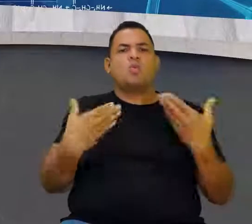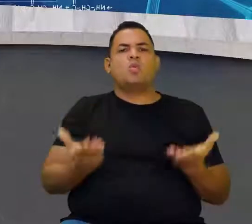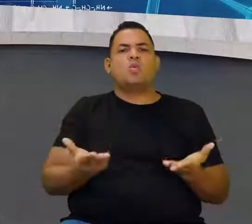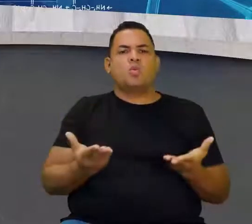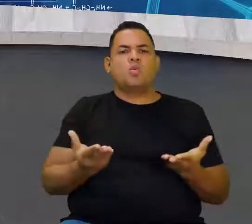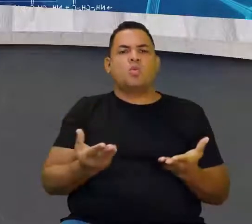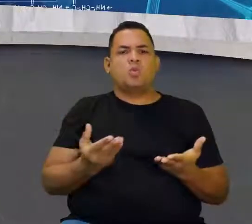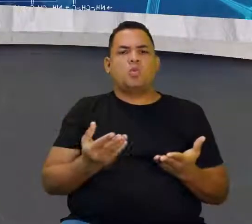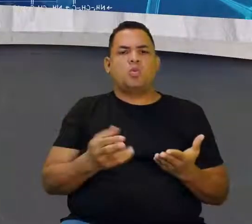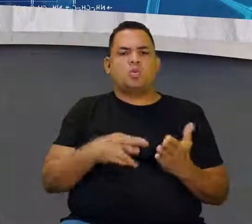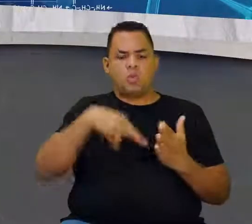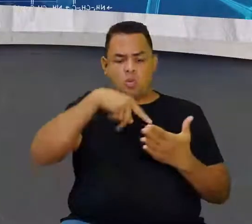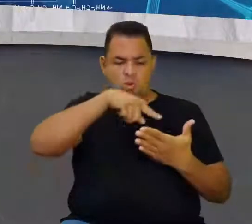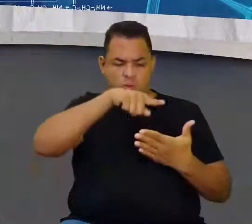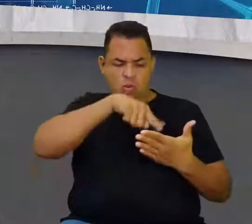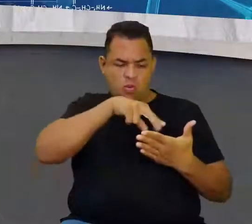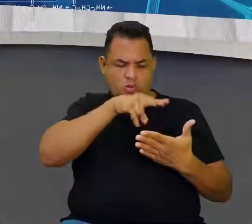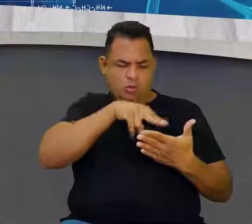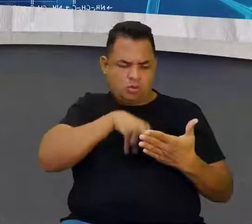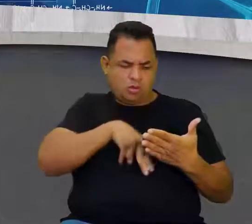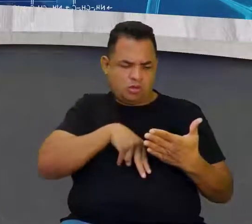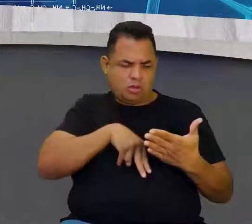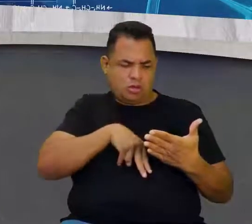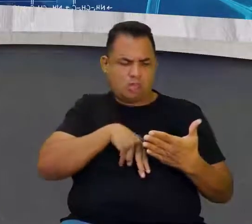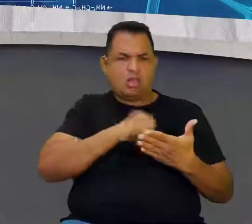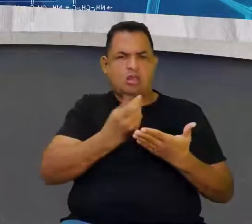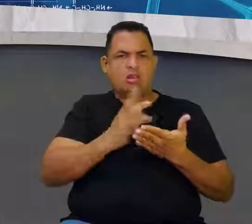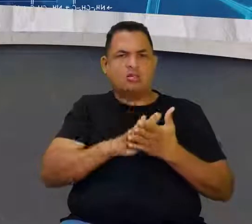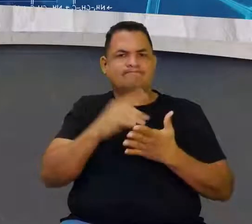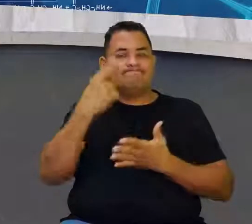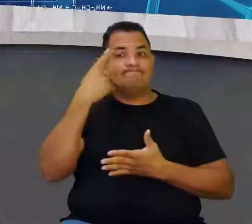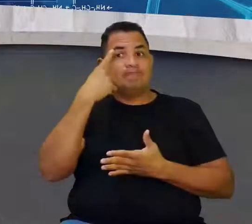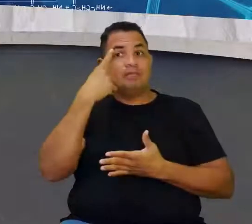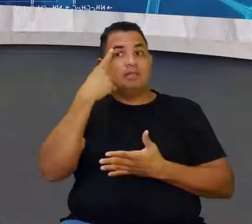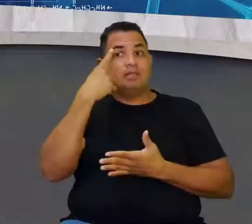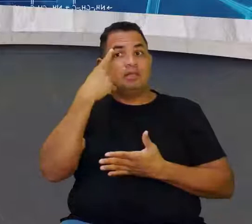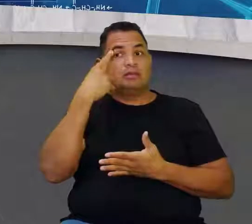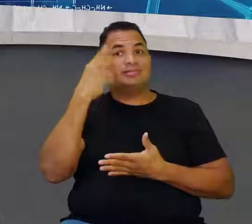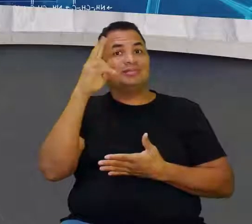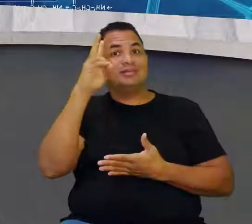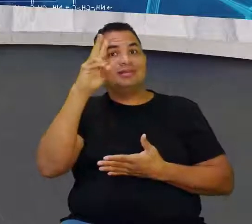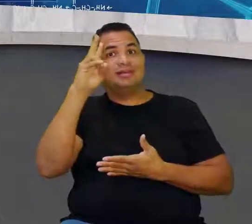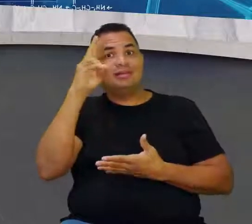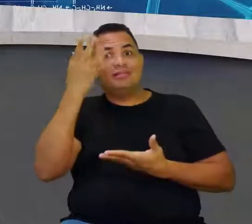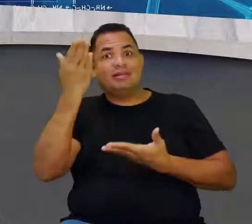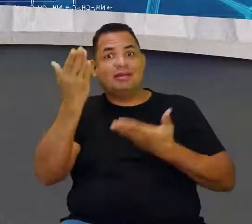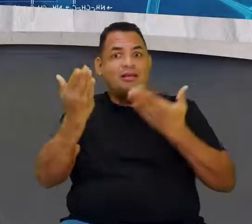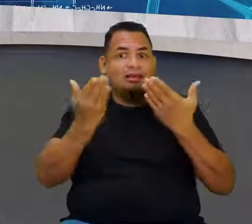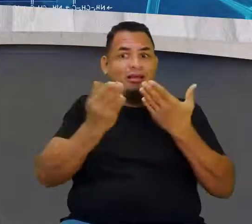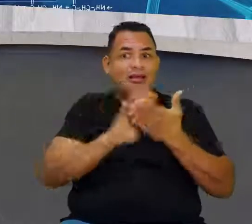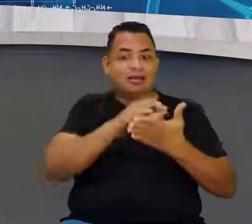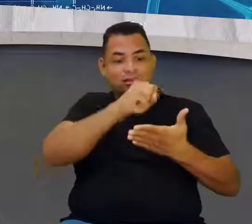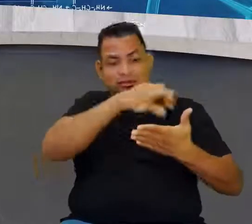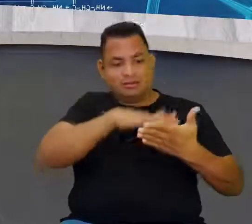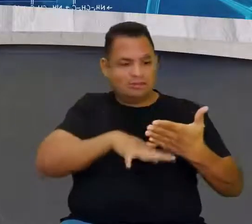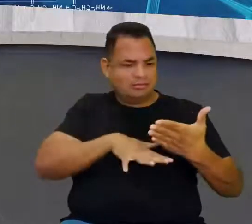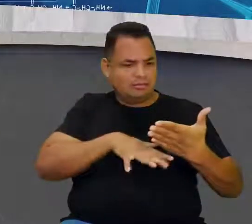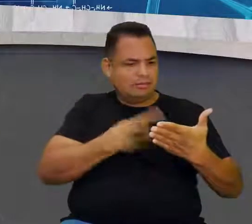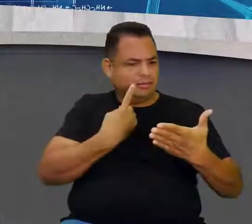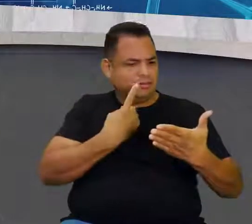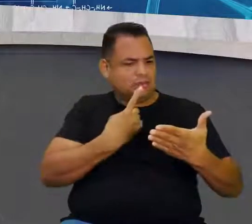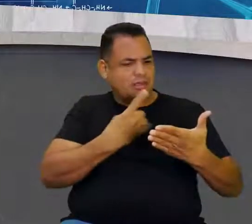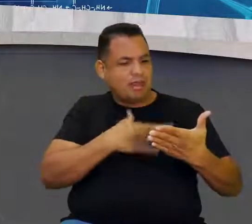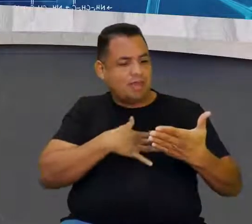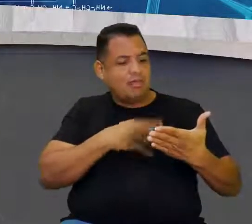vai ler os comentários de uma questão, aí vai te abrir aquele leque de, por isso que essa questão aqui, ela não